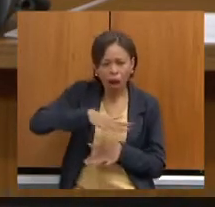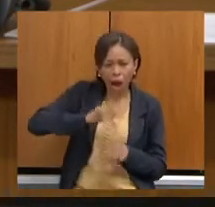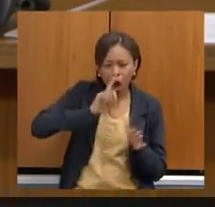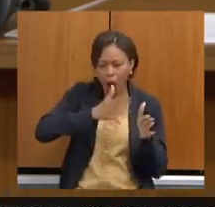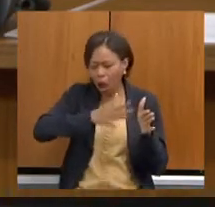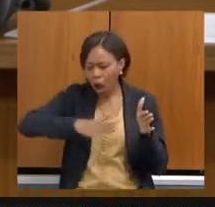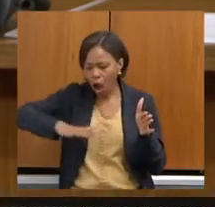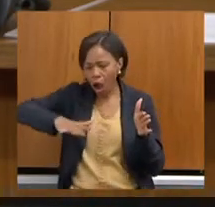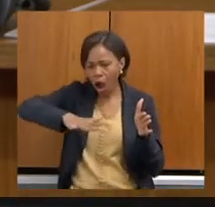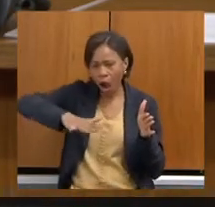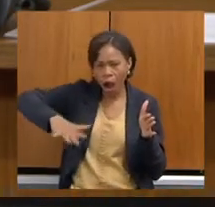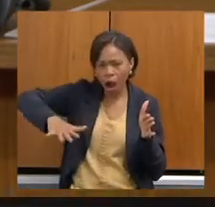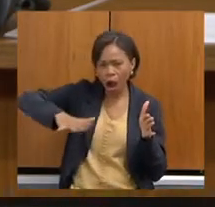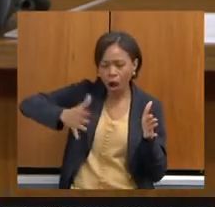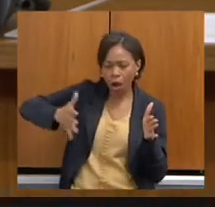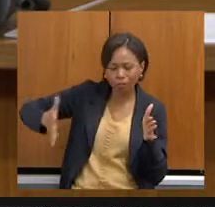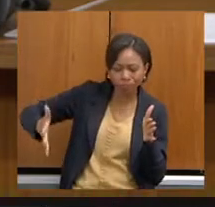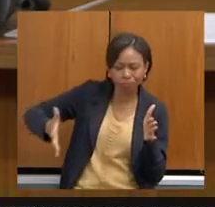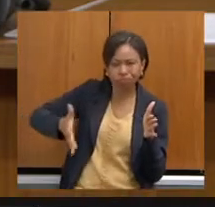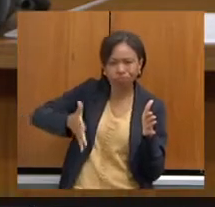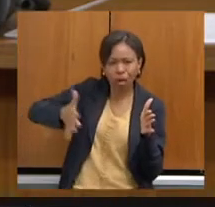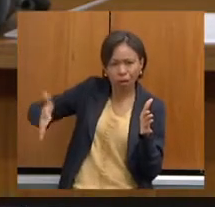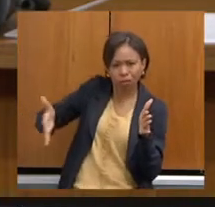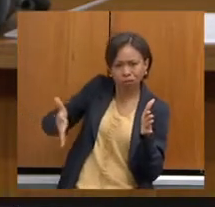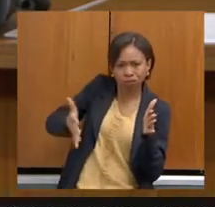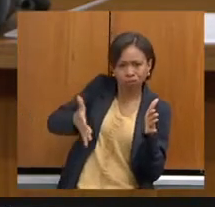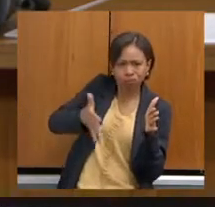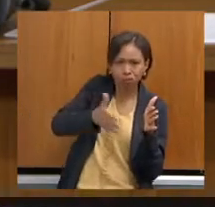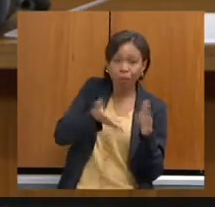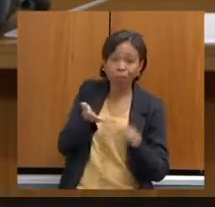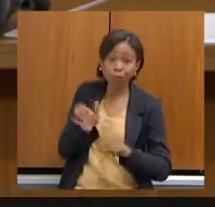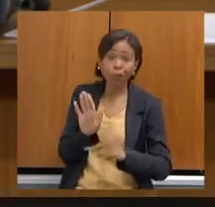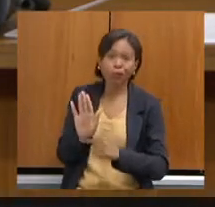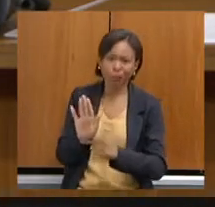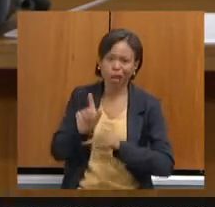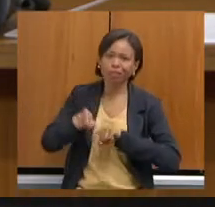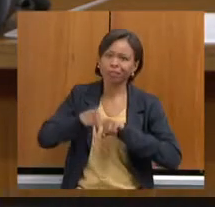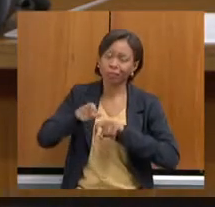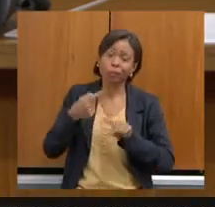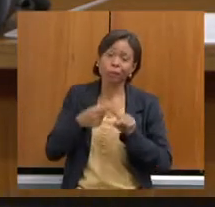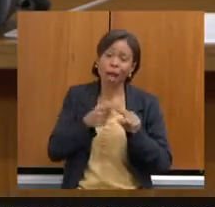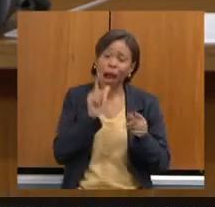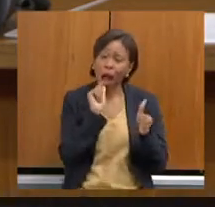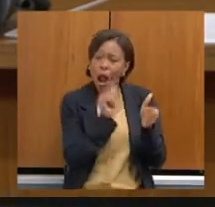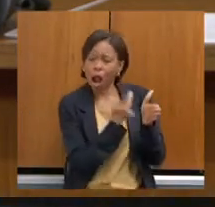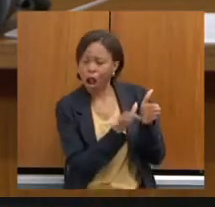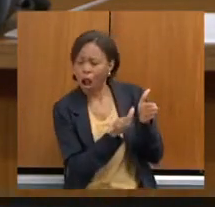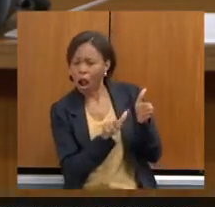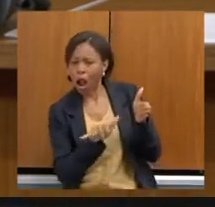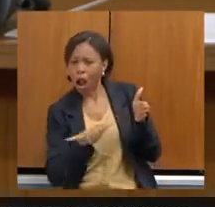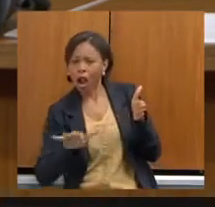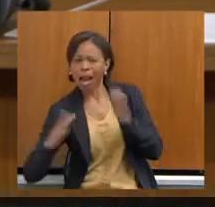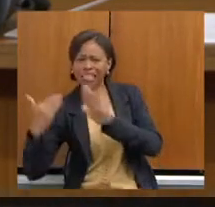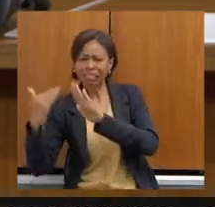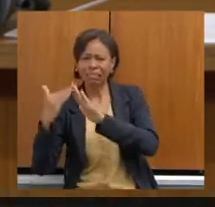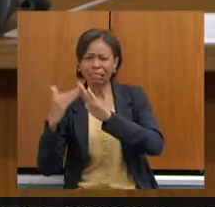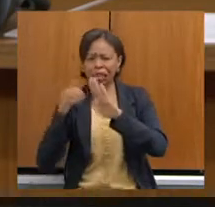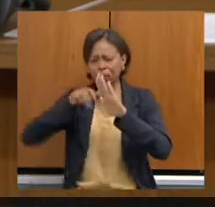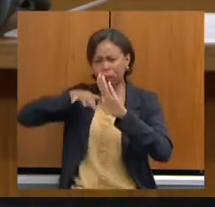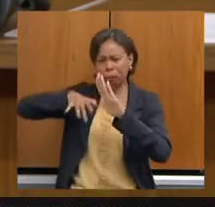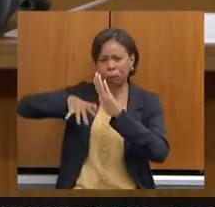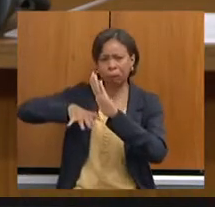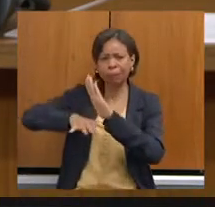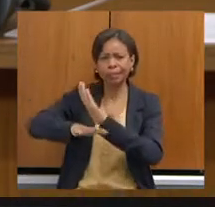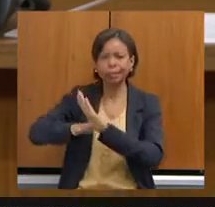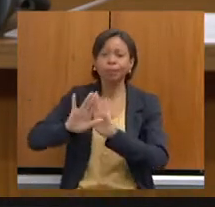alargada e nós conseguimos finalizar uma marca de nas para poder ajudar os produtores a água tava inclusive entrando até em algumas casas e isso Graças a Deus